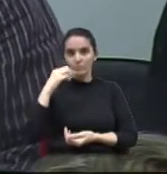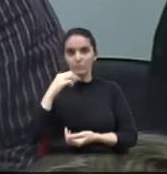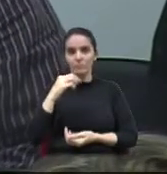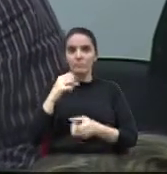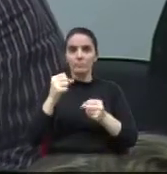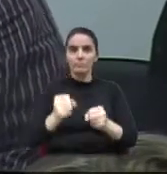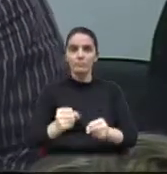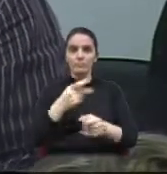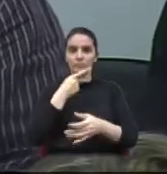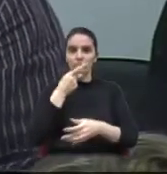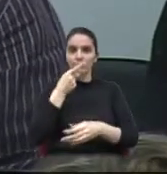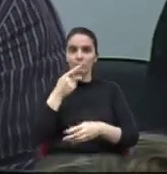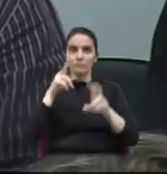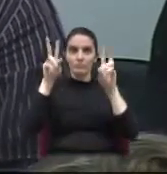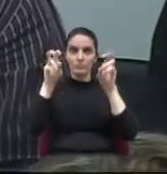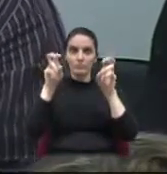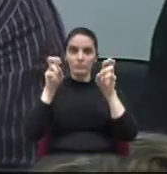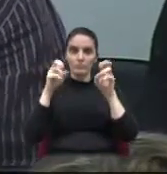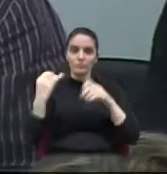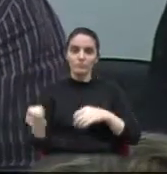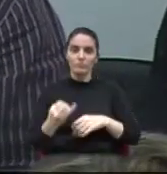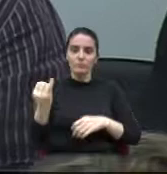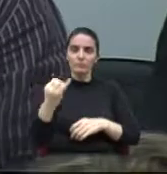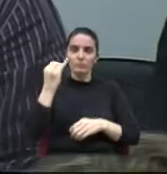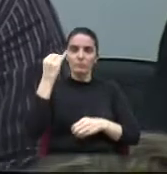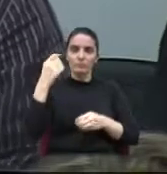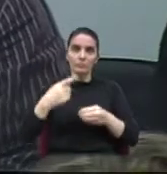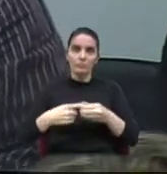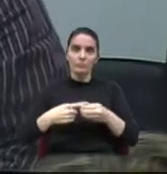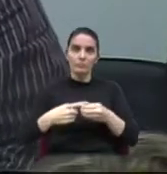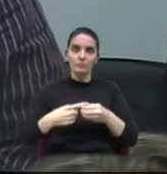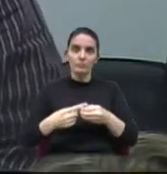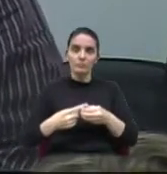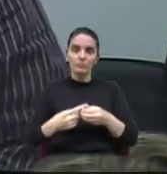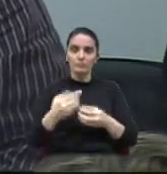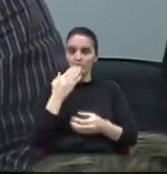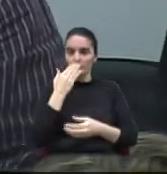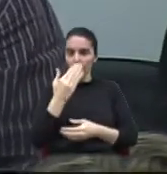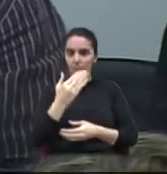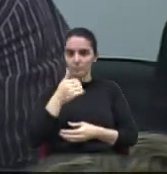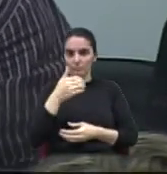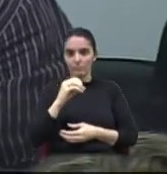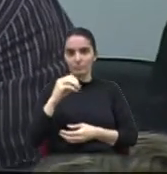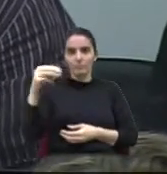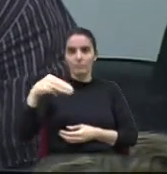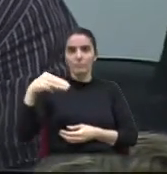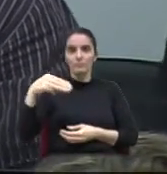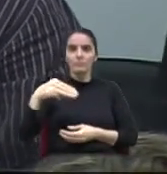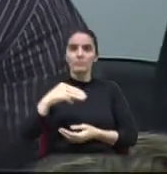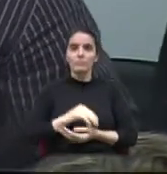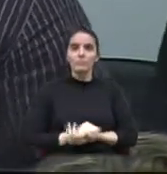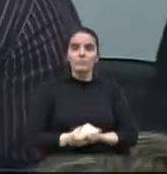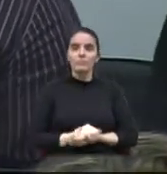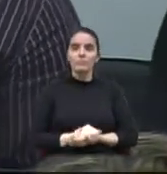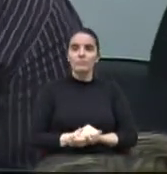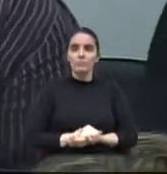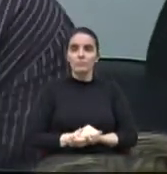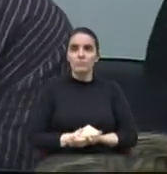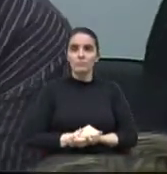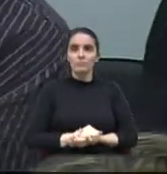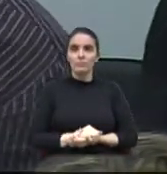minutos para um assunto pertinente da nossa cidade. Então, estou requerendo esse tempo. O